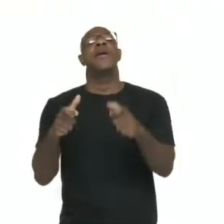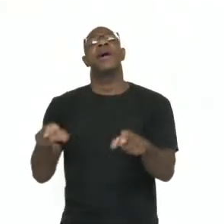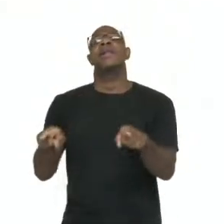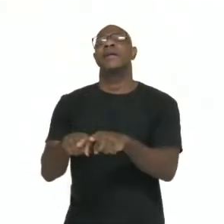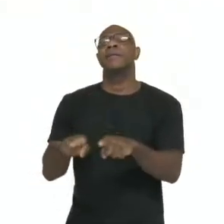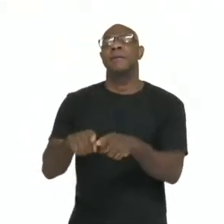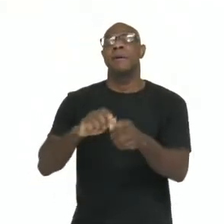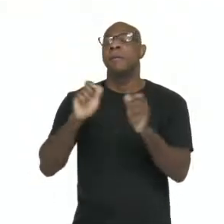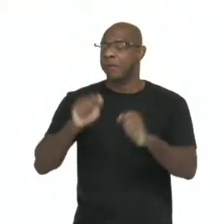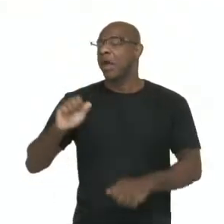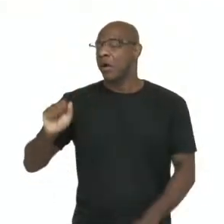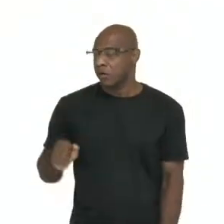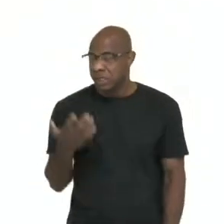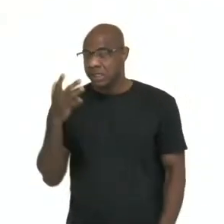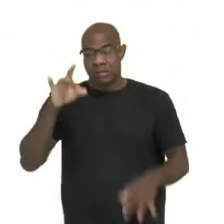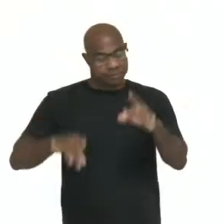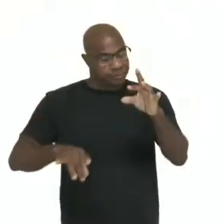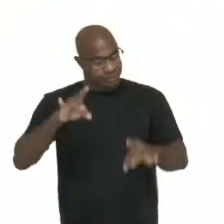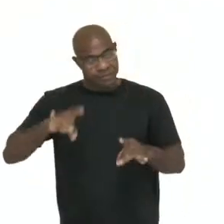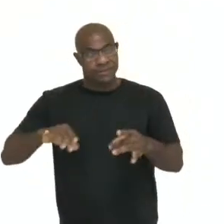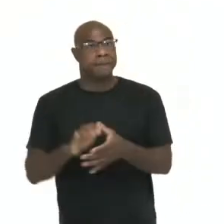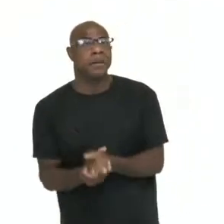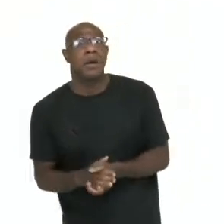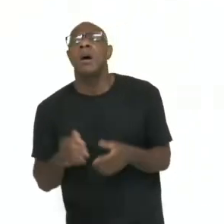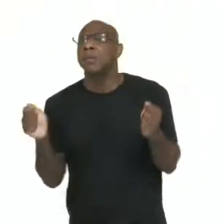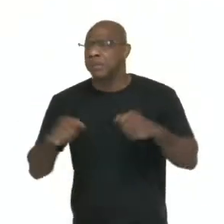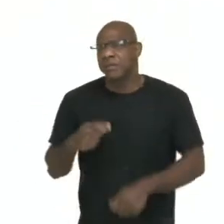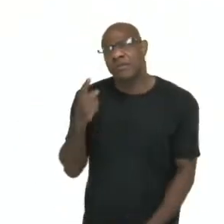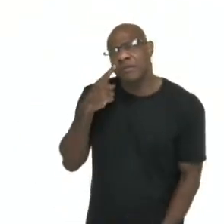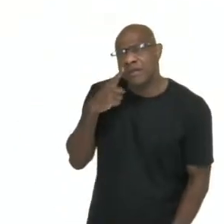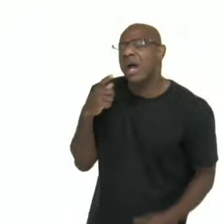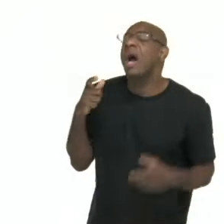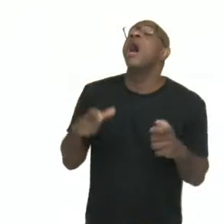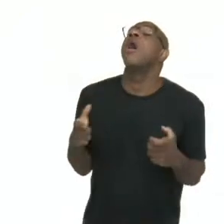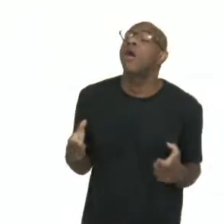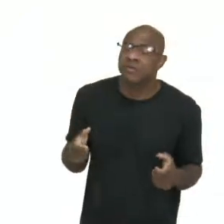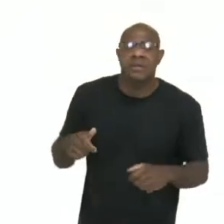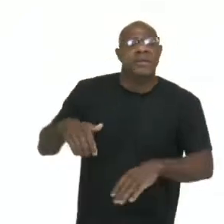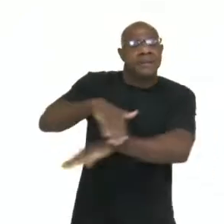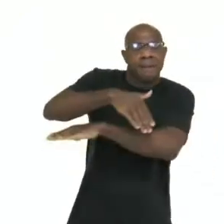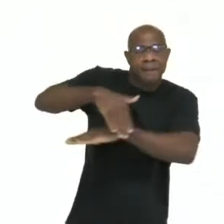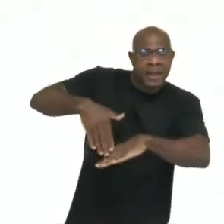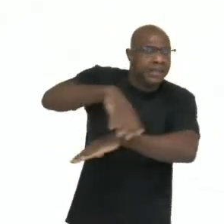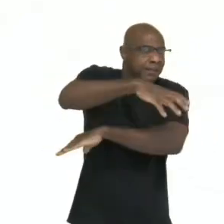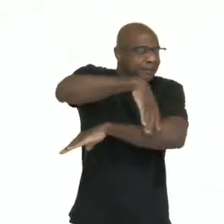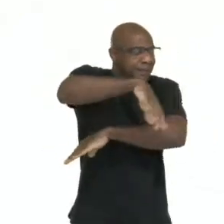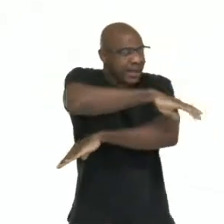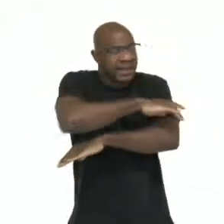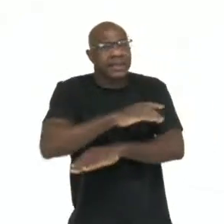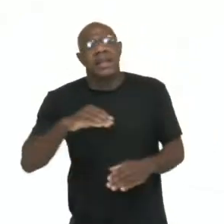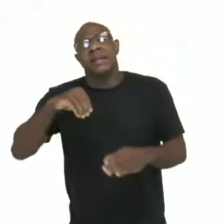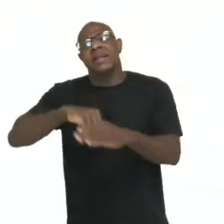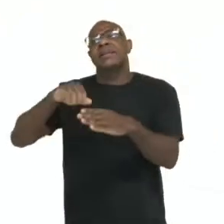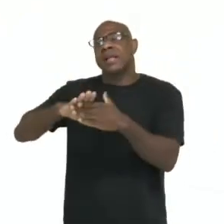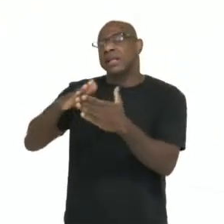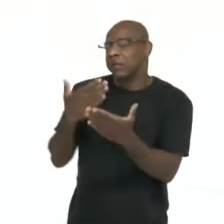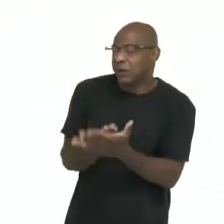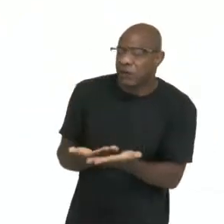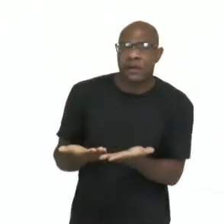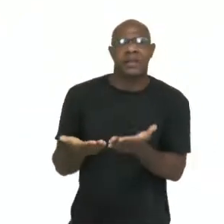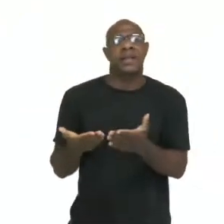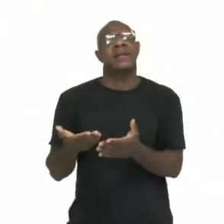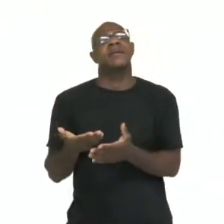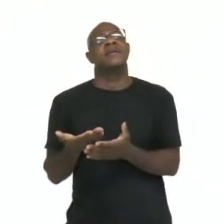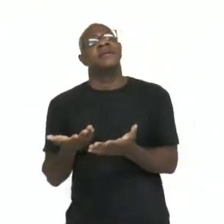podem acontecer. Podemos ver peças teatrais nas praças, nas ruas, em edifícios, né, teatrais,